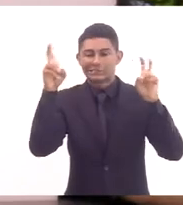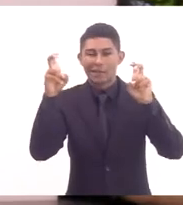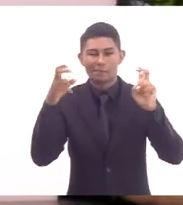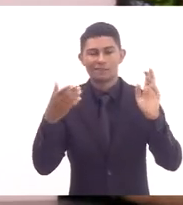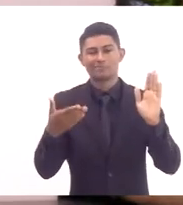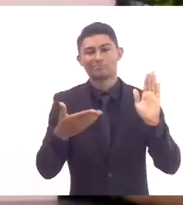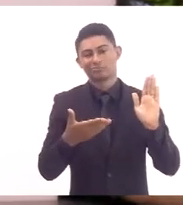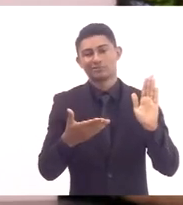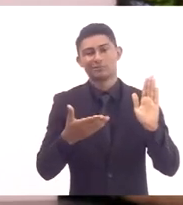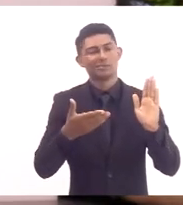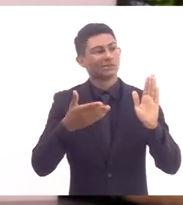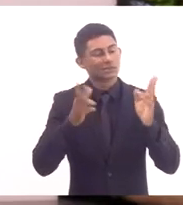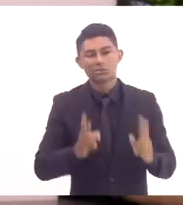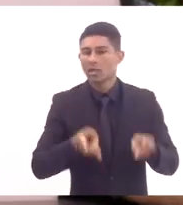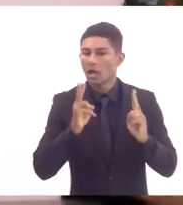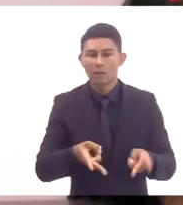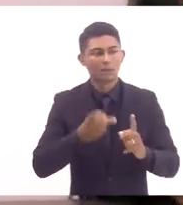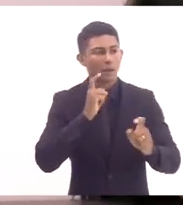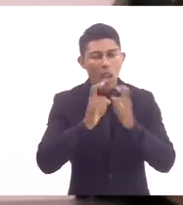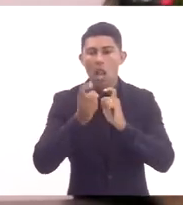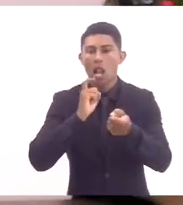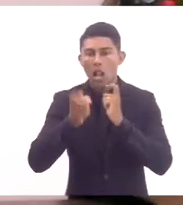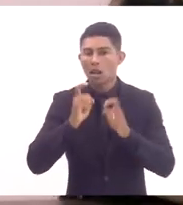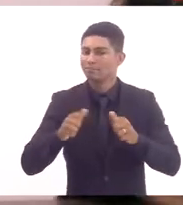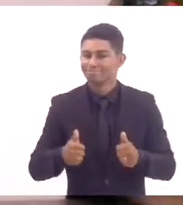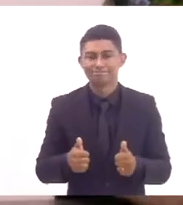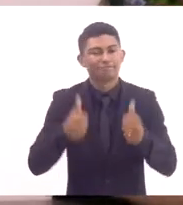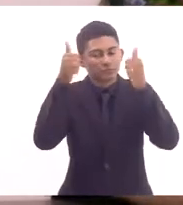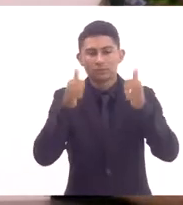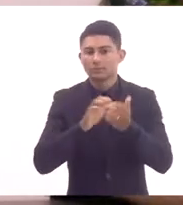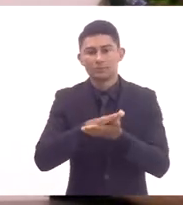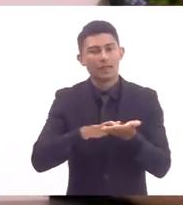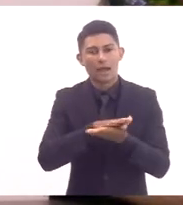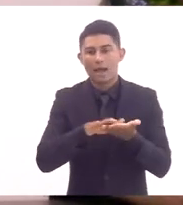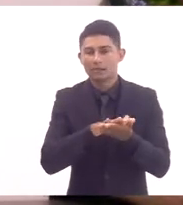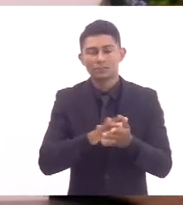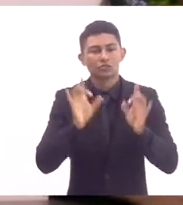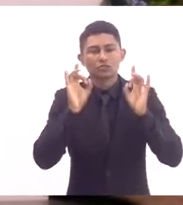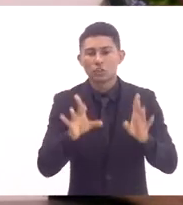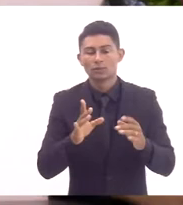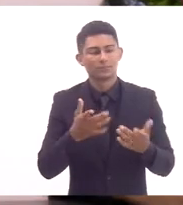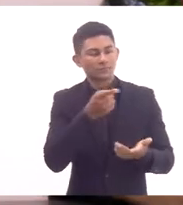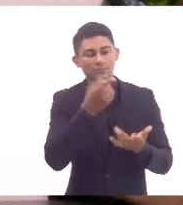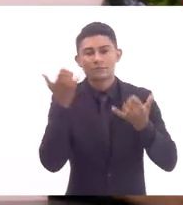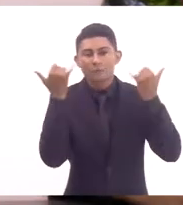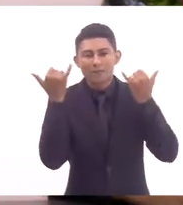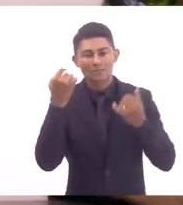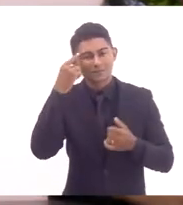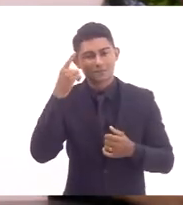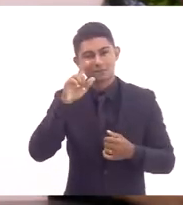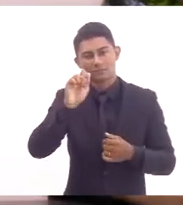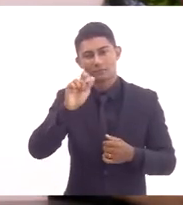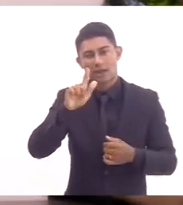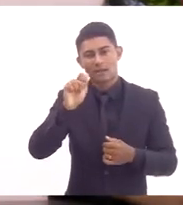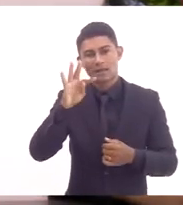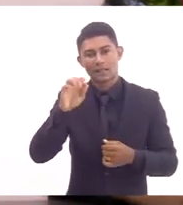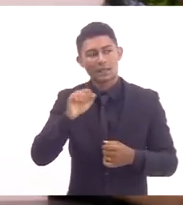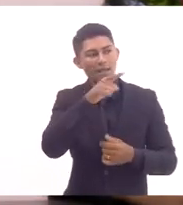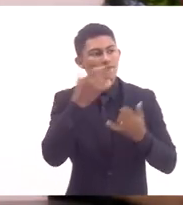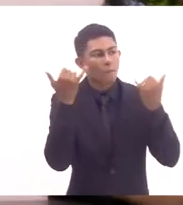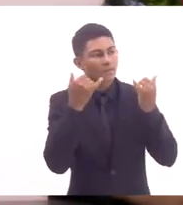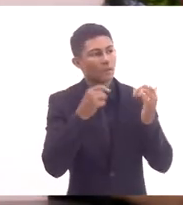que é recorrente que a gente não vem melhora né a gente saber dados como os que a doutora Agatha nos apresentou